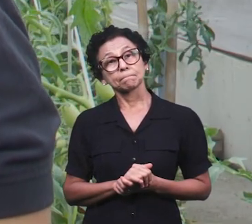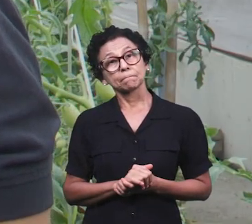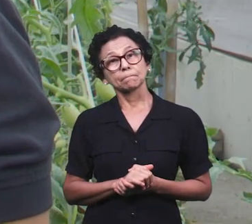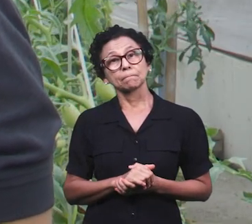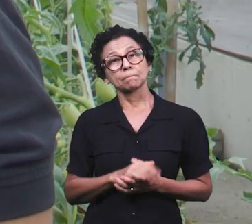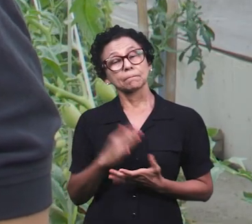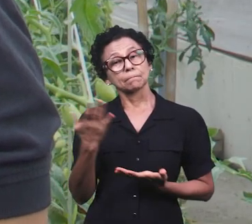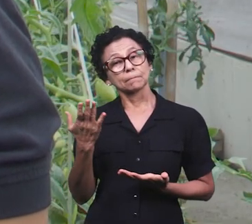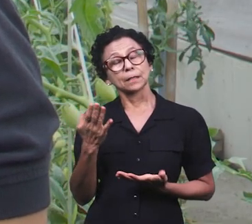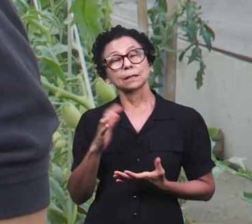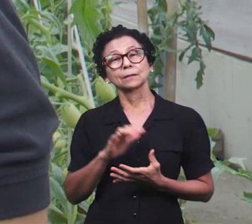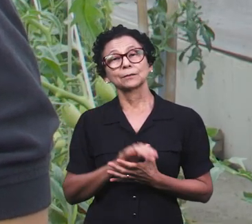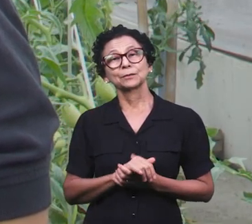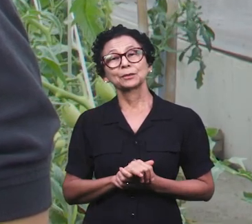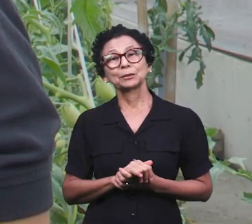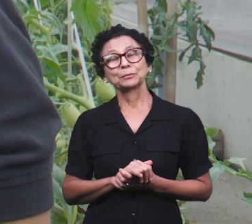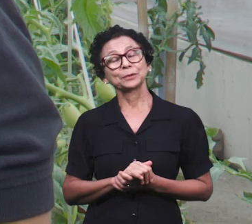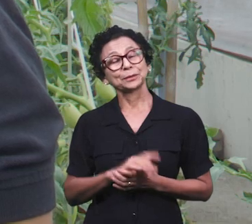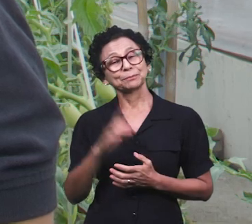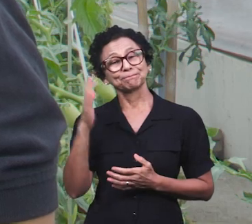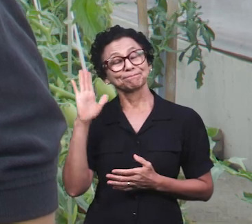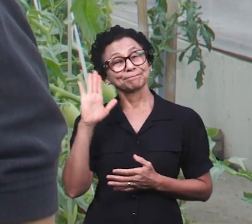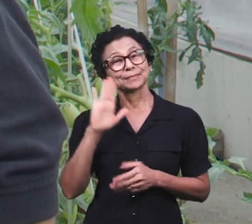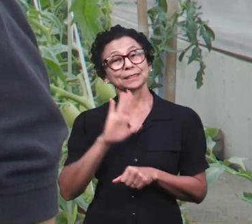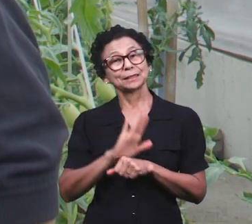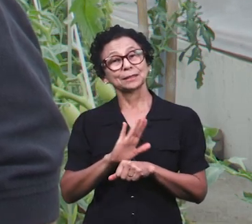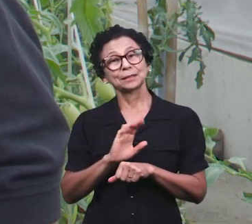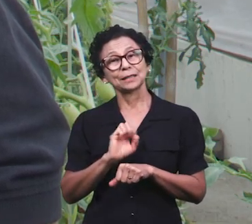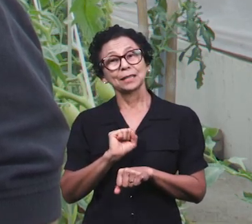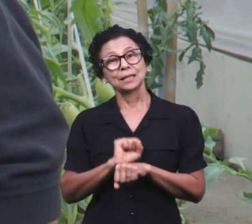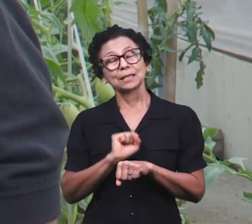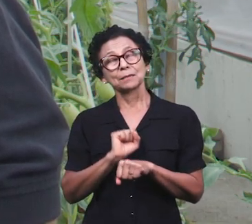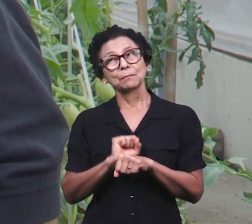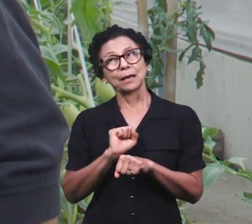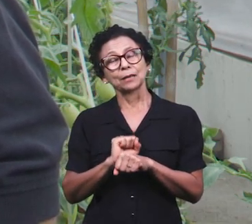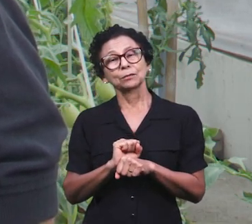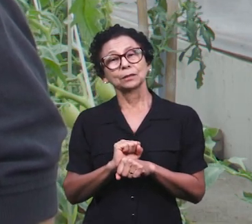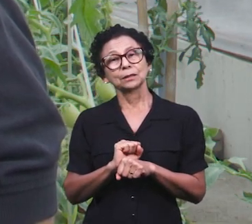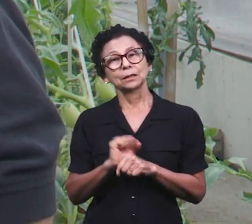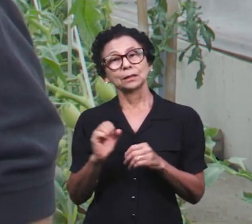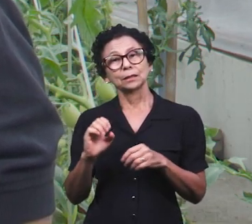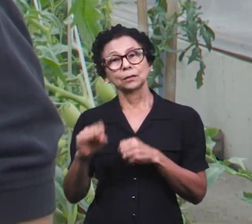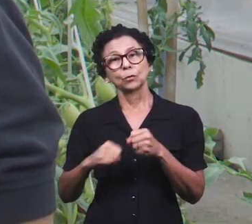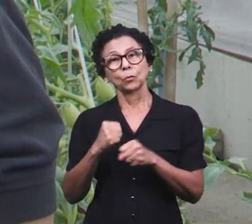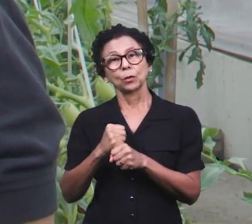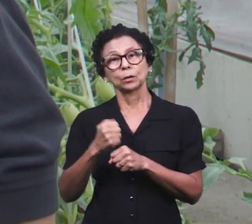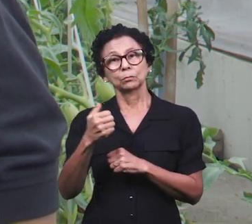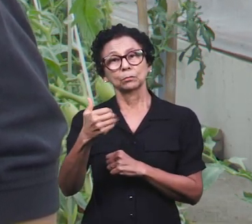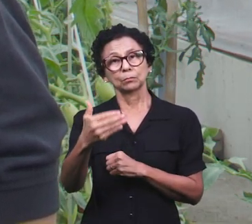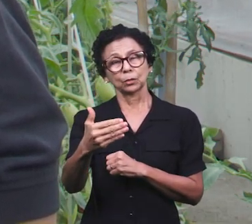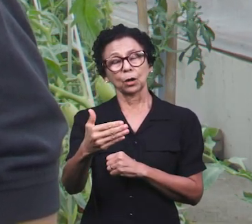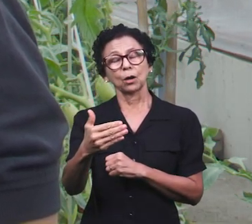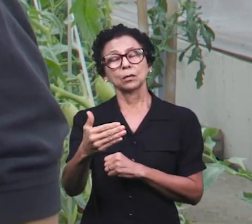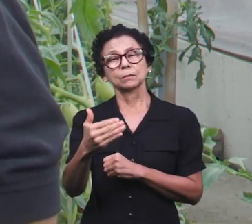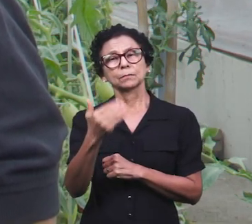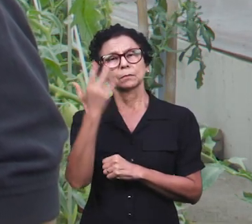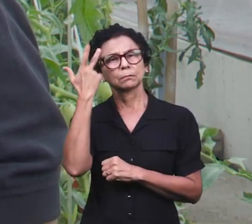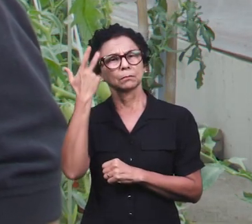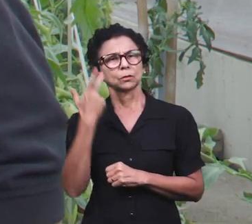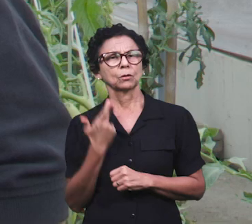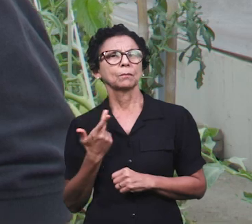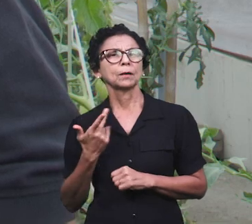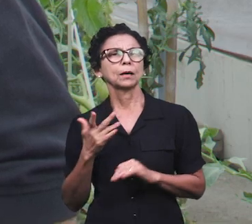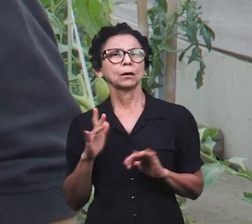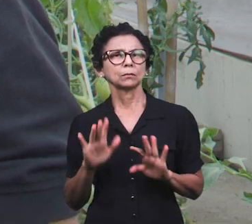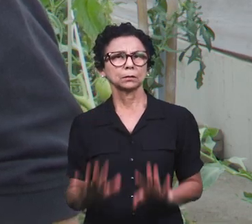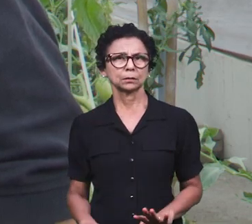nem Laninha. Então, a gente acredita que volte à normalidade e a gente consiga atingir, vamos dizer assim, o